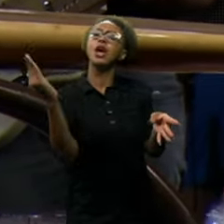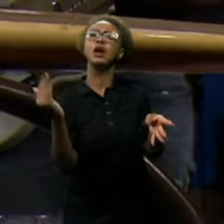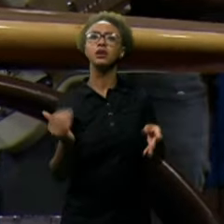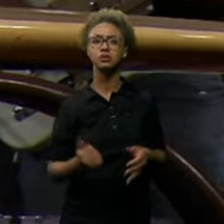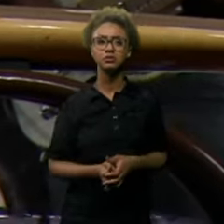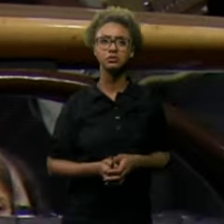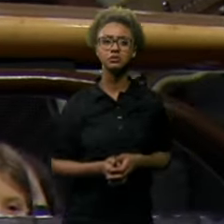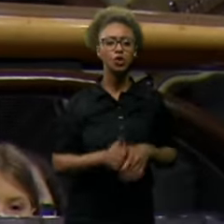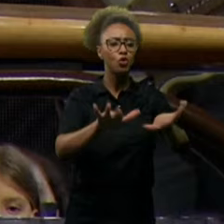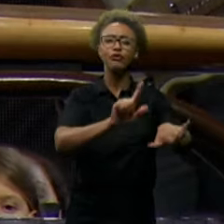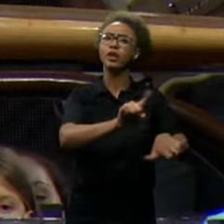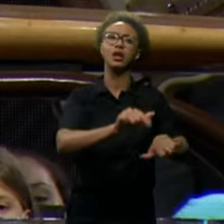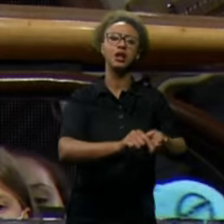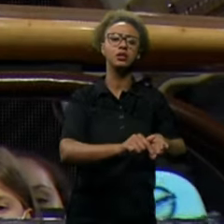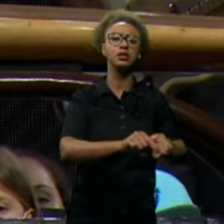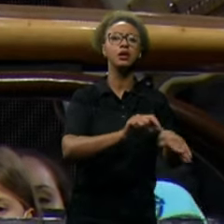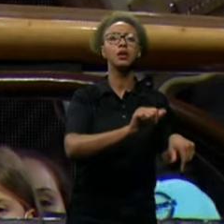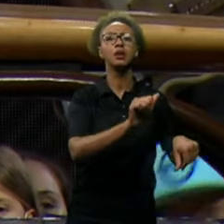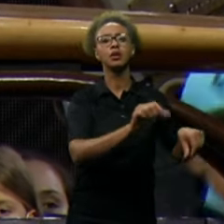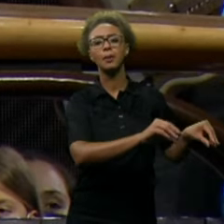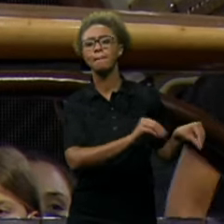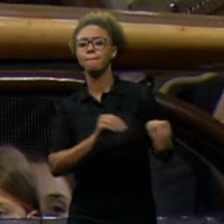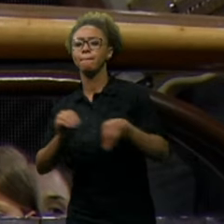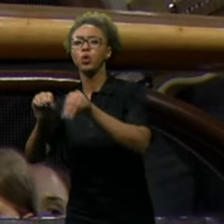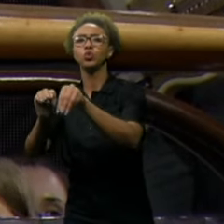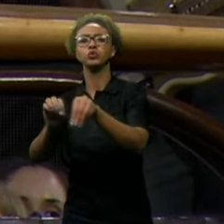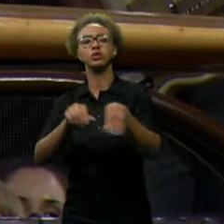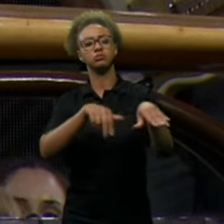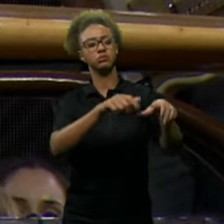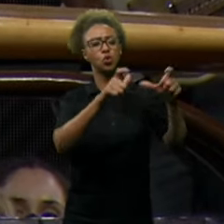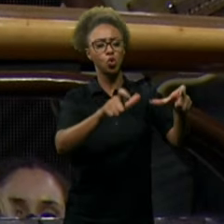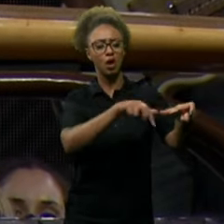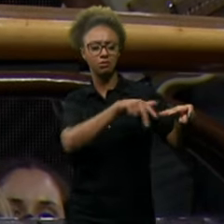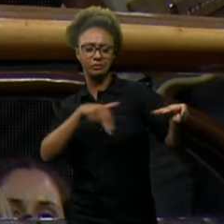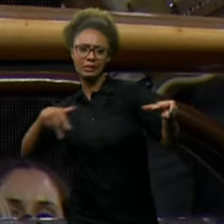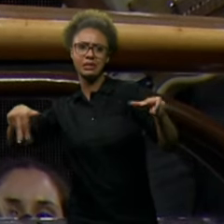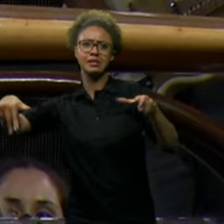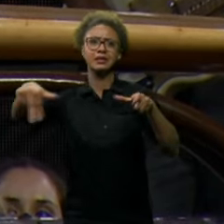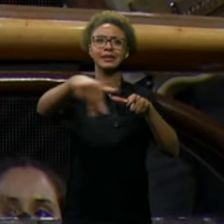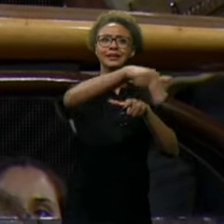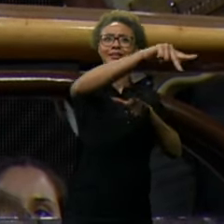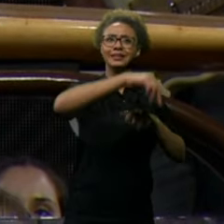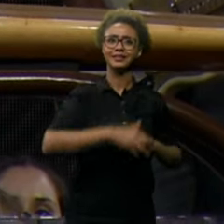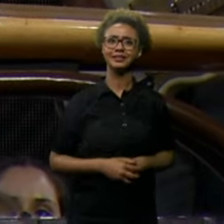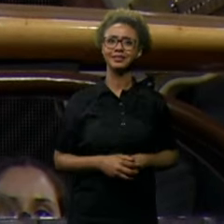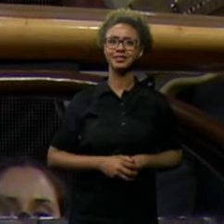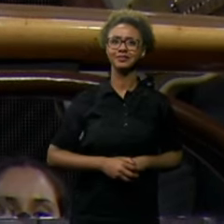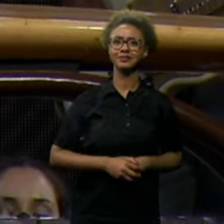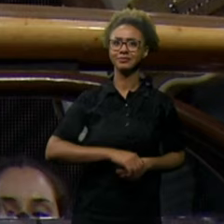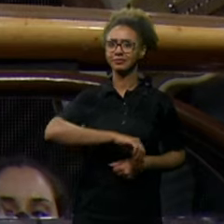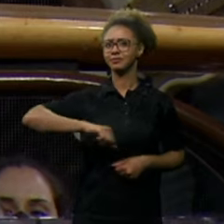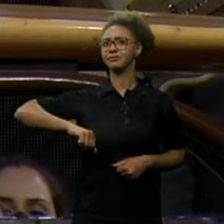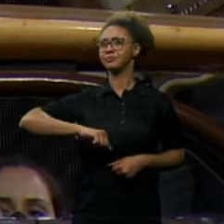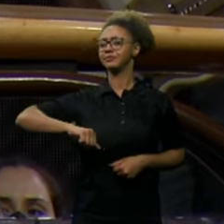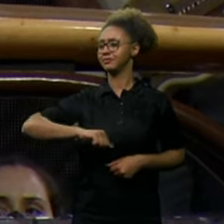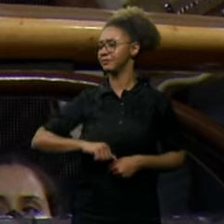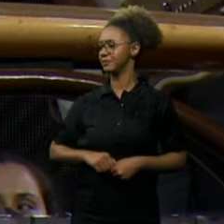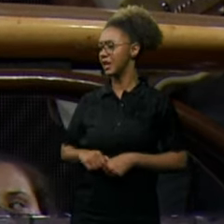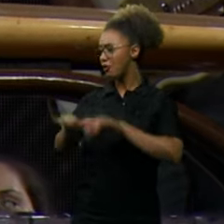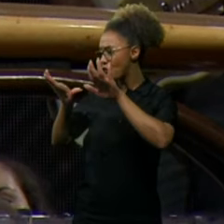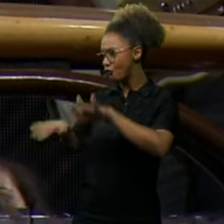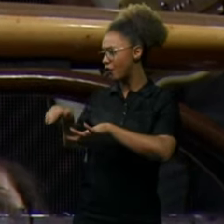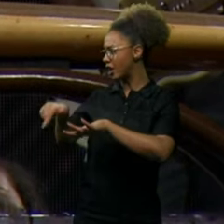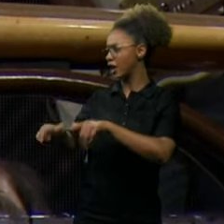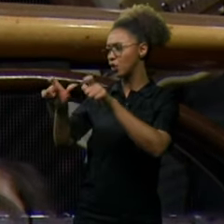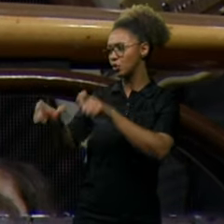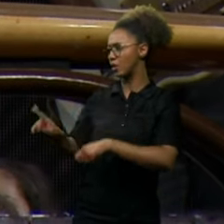não fica aí passa o meu Deus Olha para quem tá do teu lado e diga não ar Me atenda